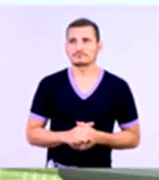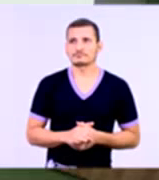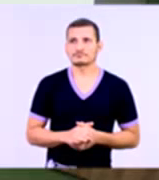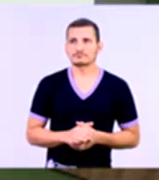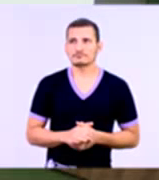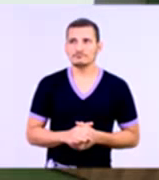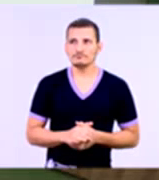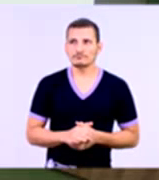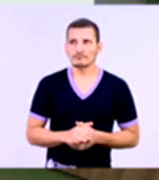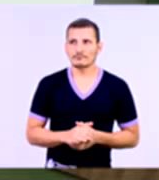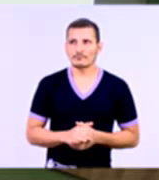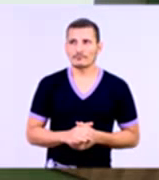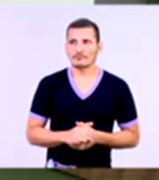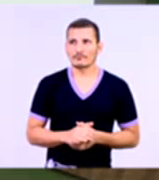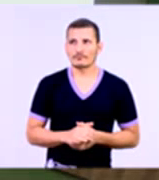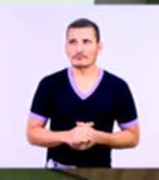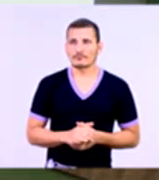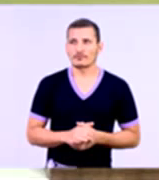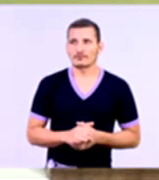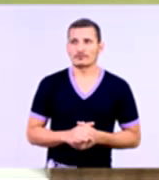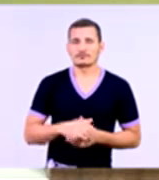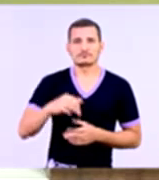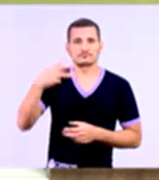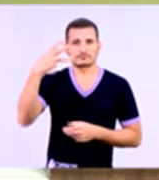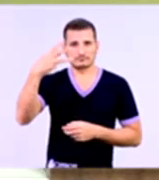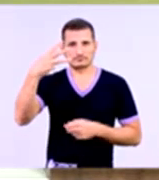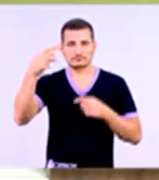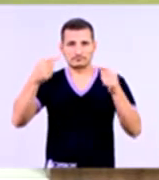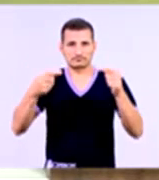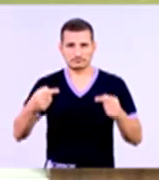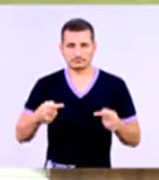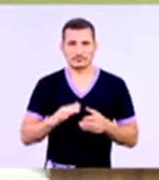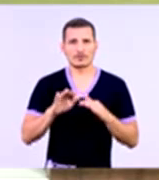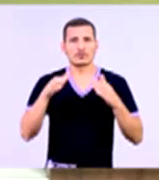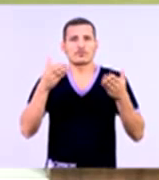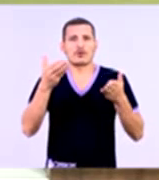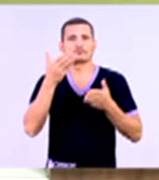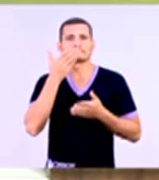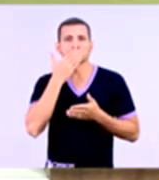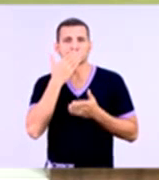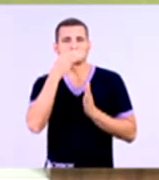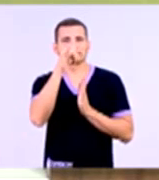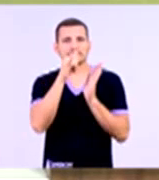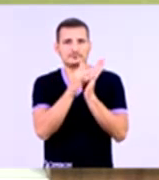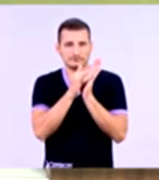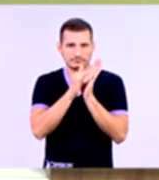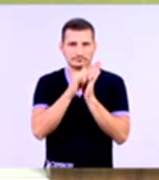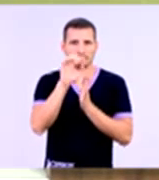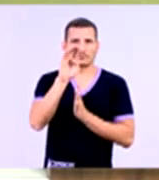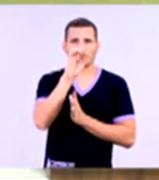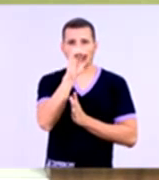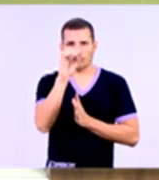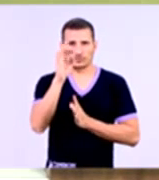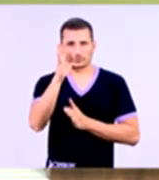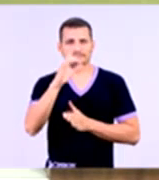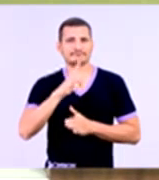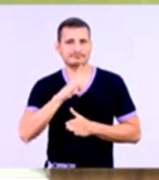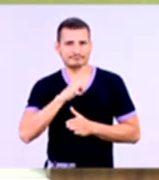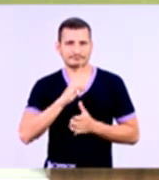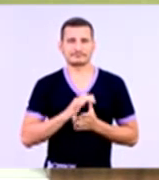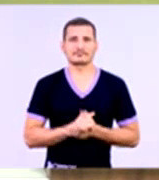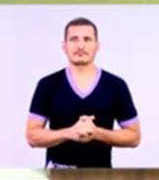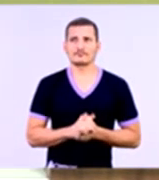Bom, terceira questão, né? Quais os tipos de instalação que o Bootstrap possui? Né? Então, basicamente,